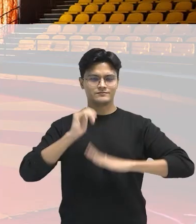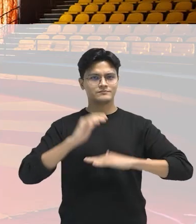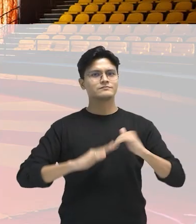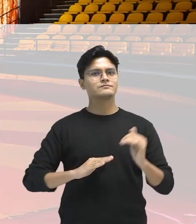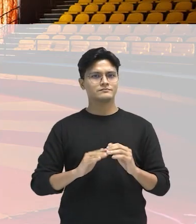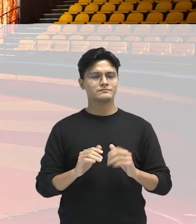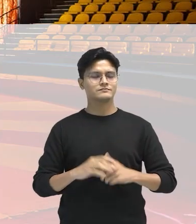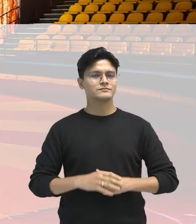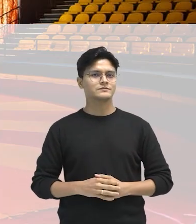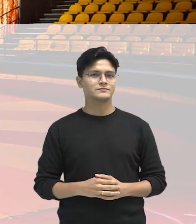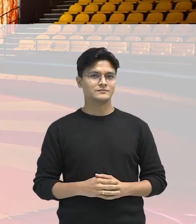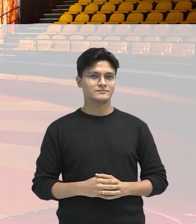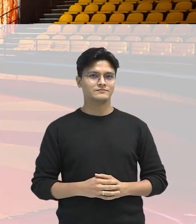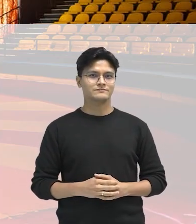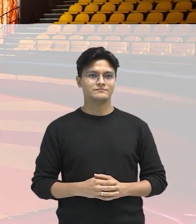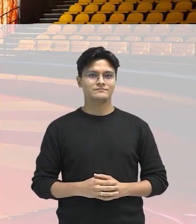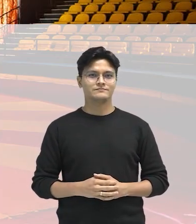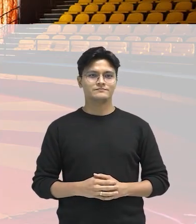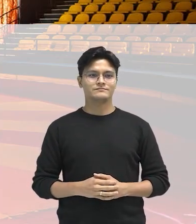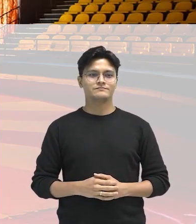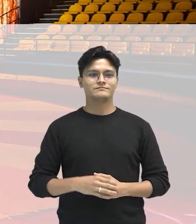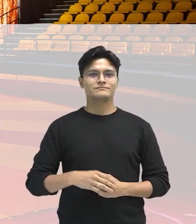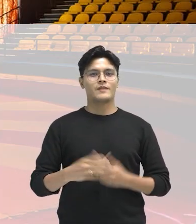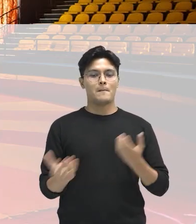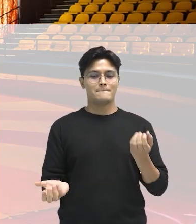toda a sua arte no circo são os